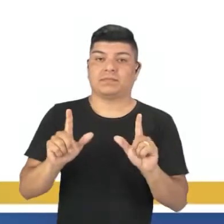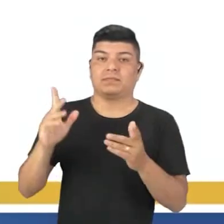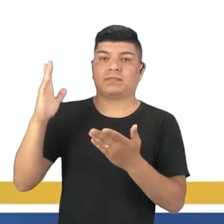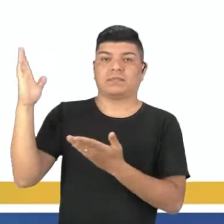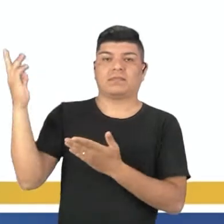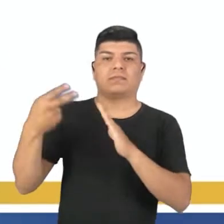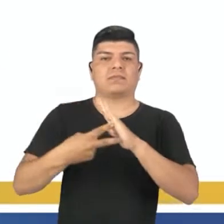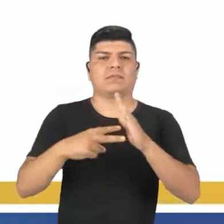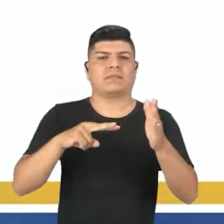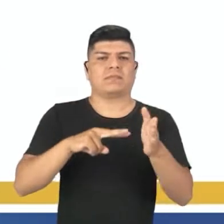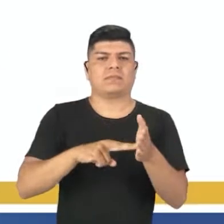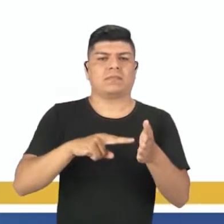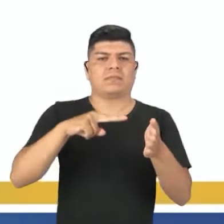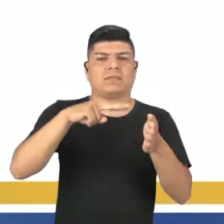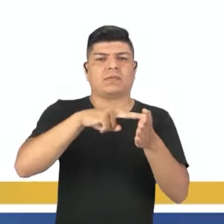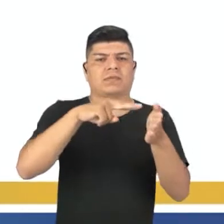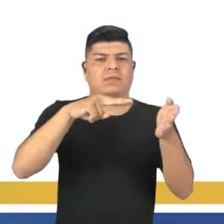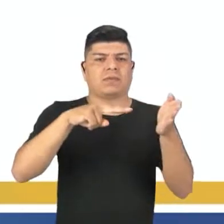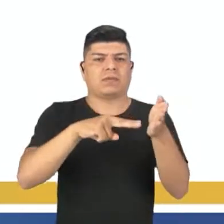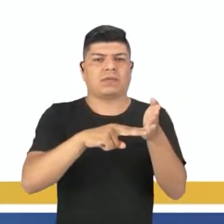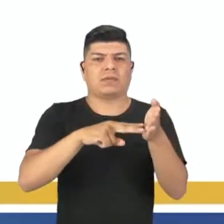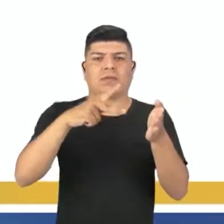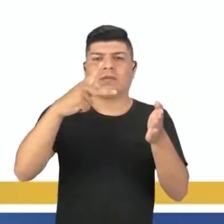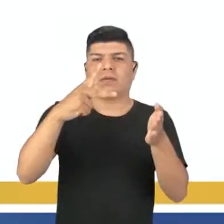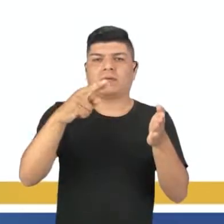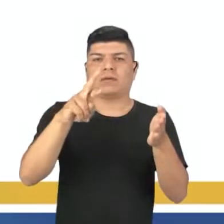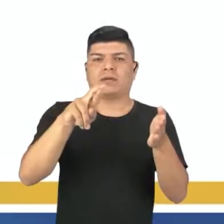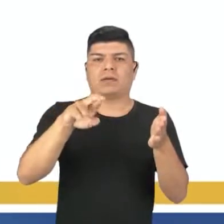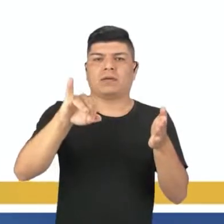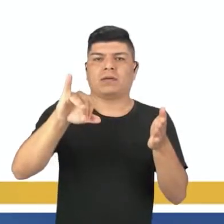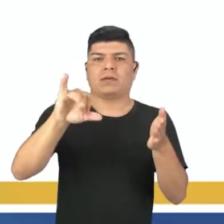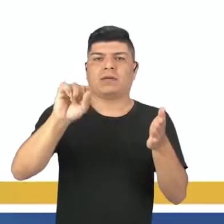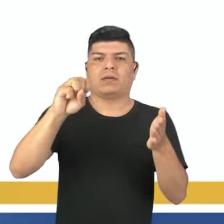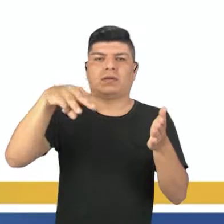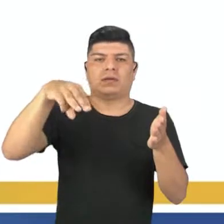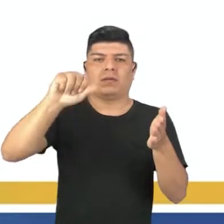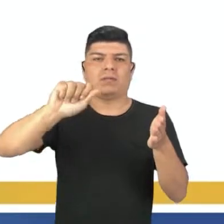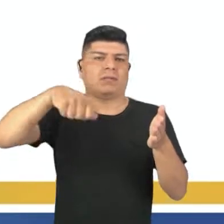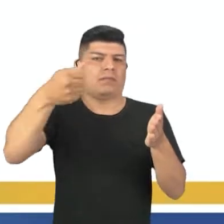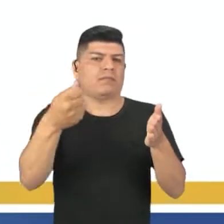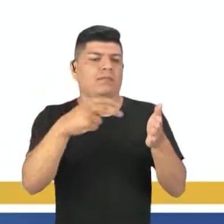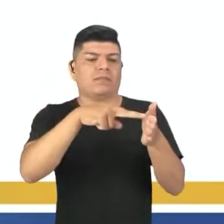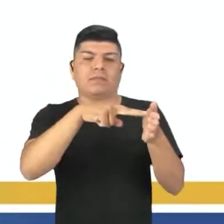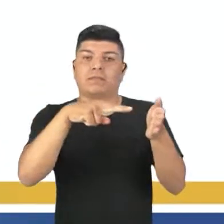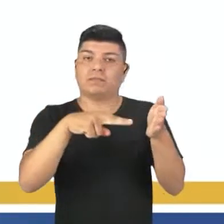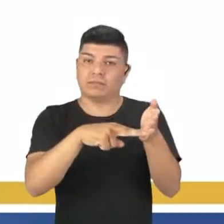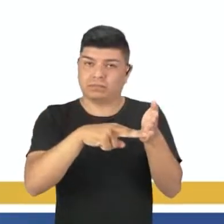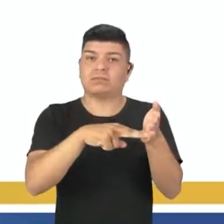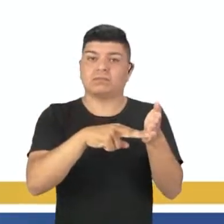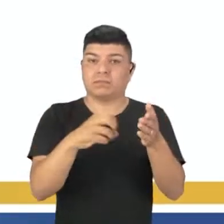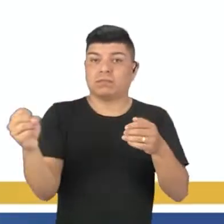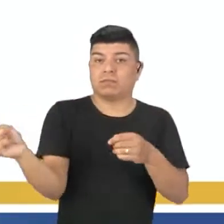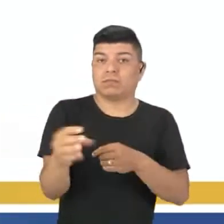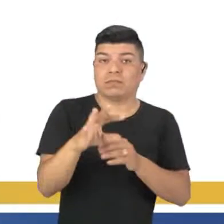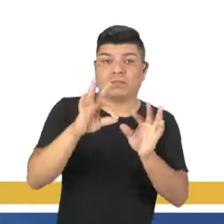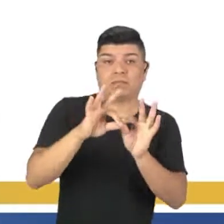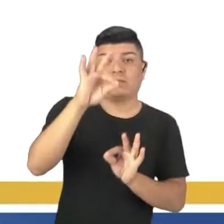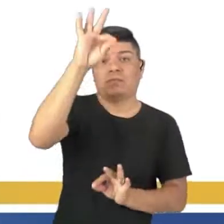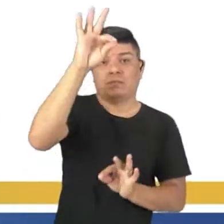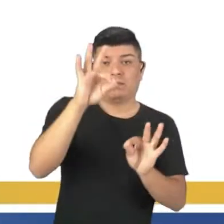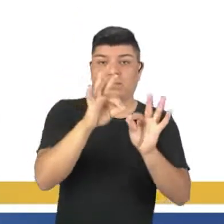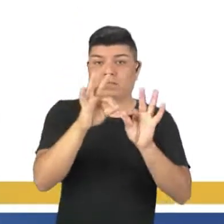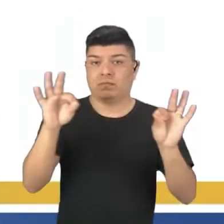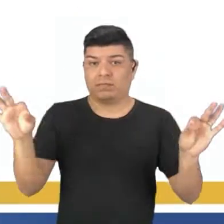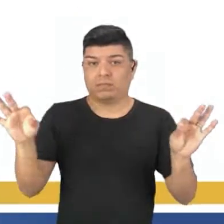Então, o que é o volume de prisma, né? Para as figuras tridimensionais, nós associamos, né, uma nova medida, que é a medida